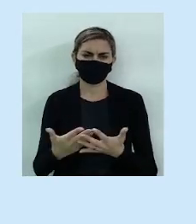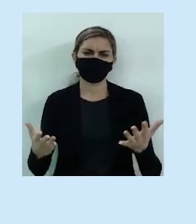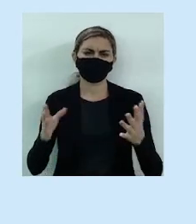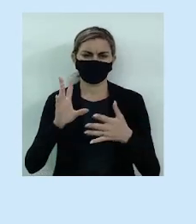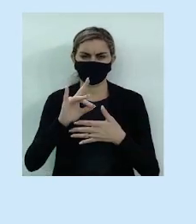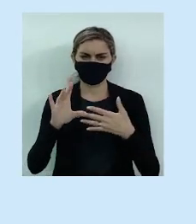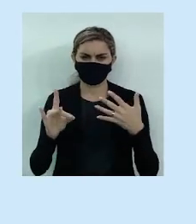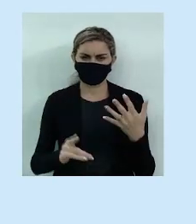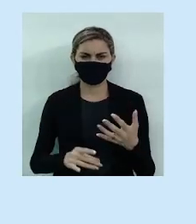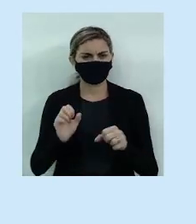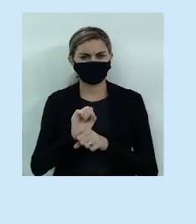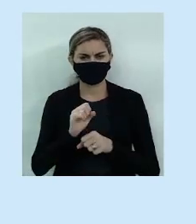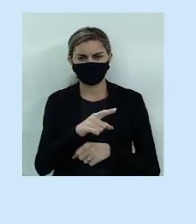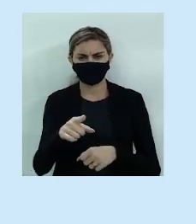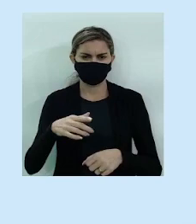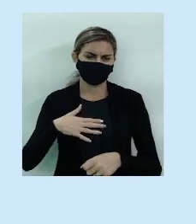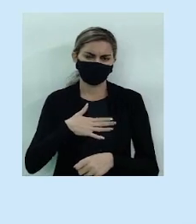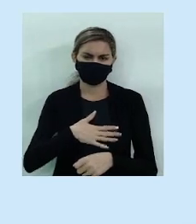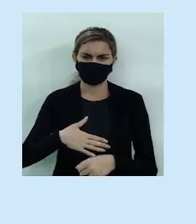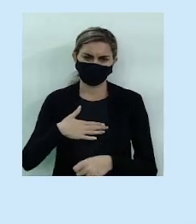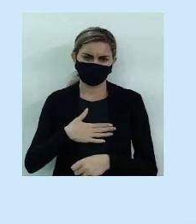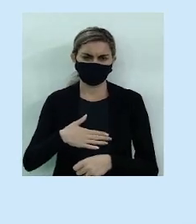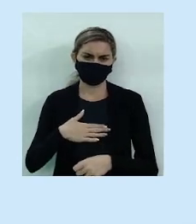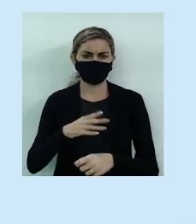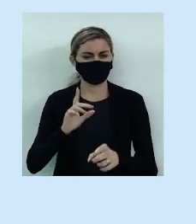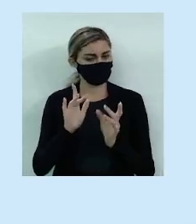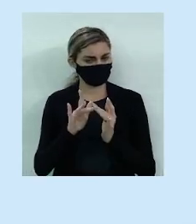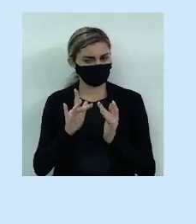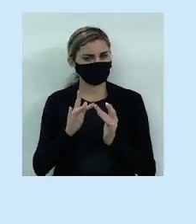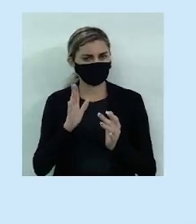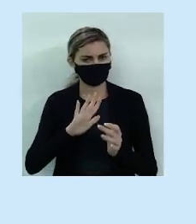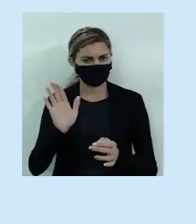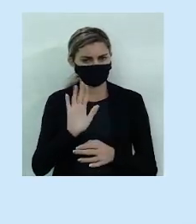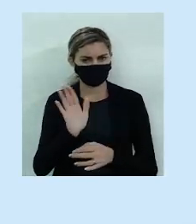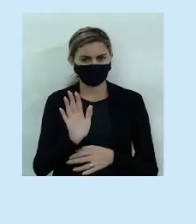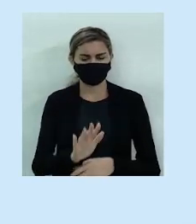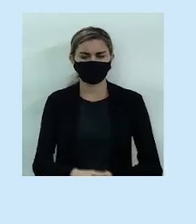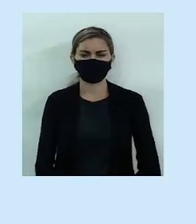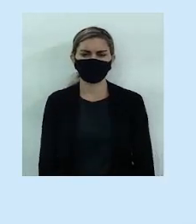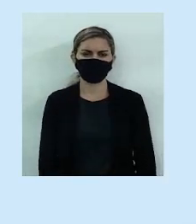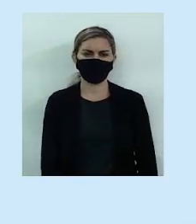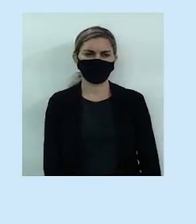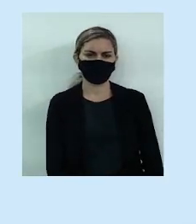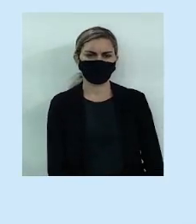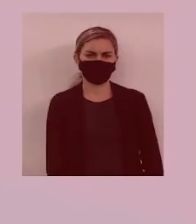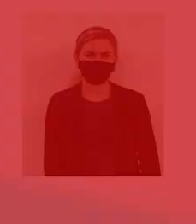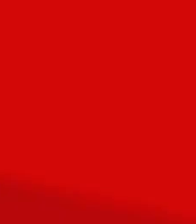detalhes. Eu espero que vocês tenham gostado e entrem em contato conosco. Tchau, tchau!